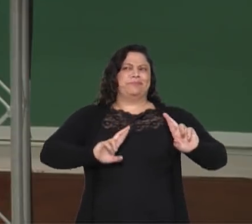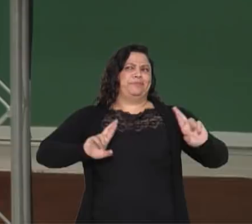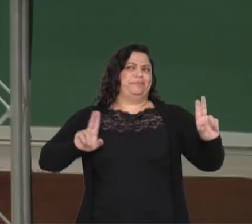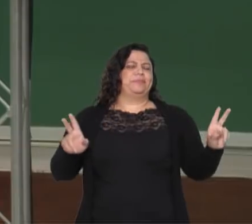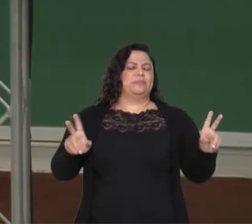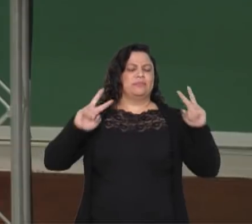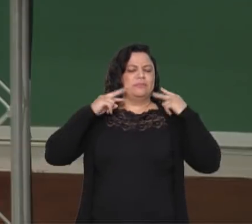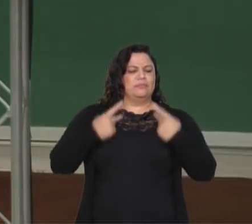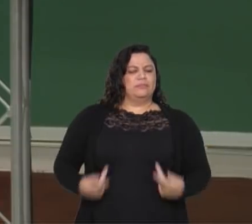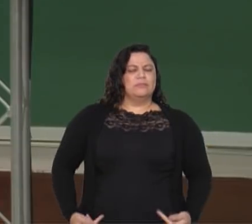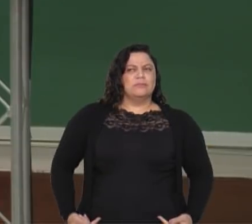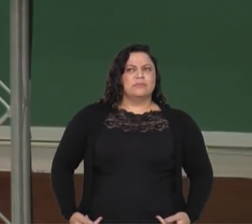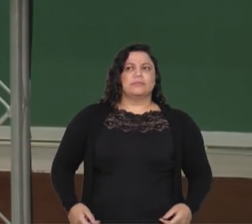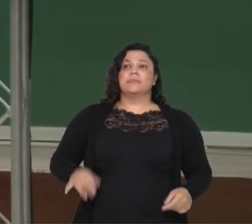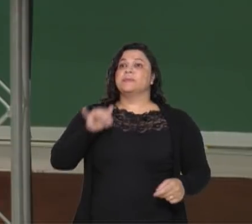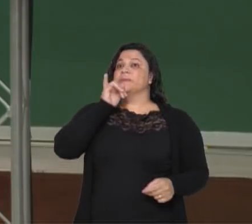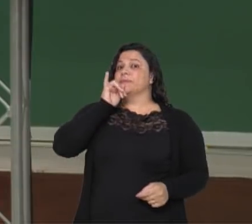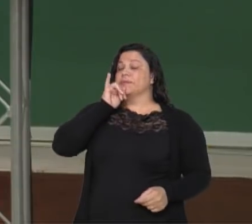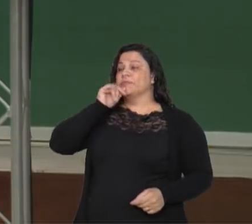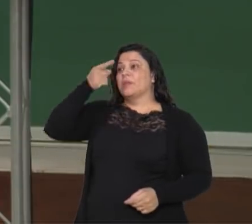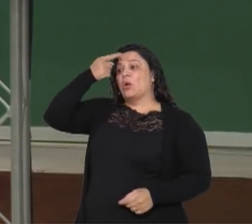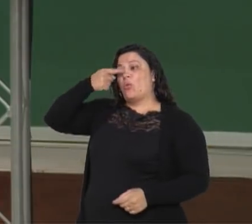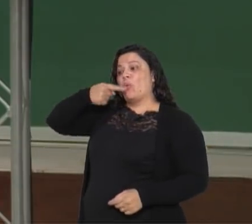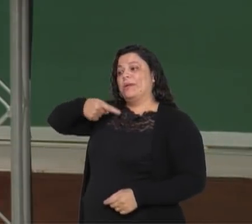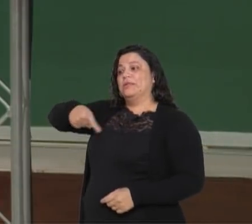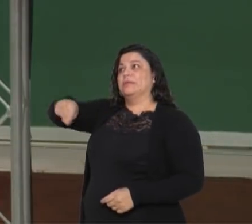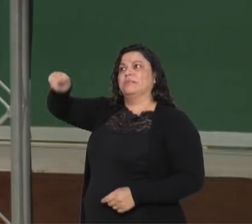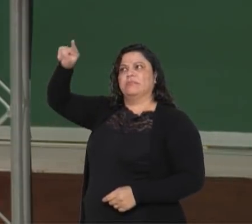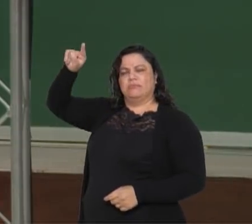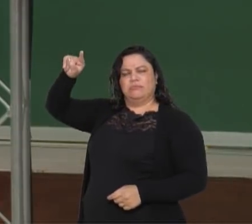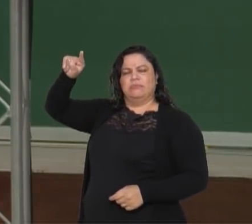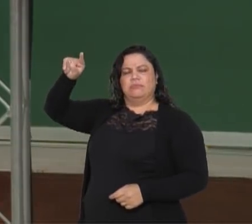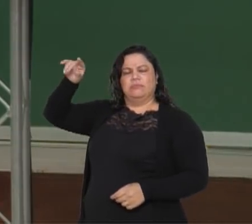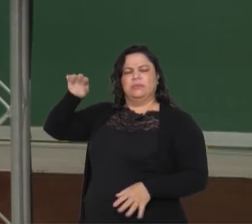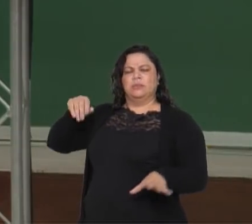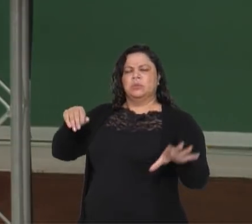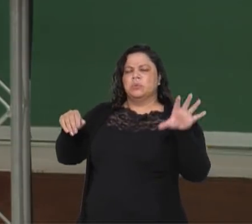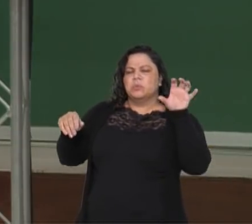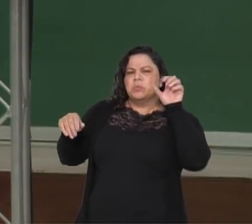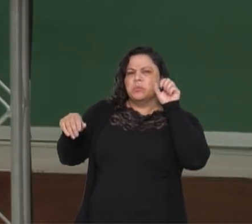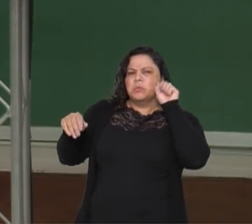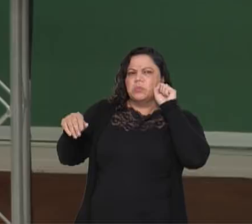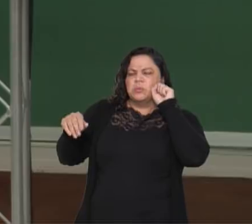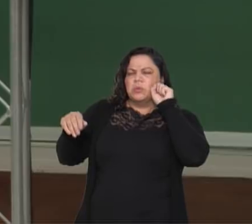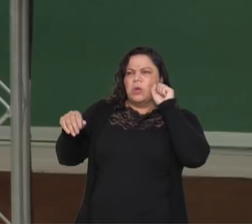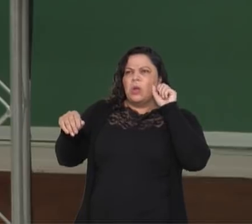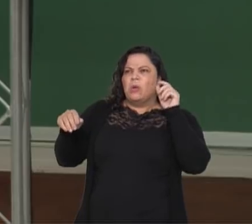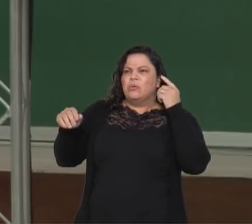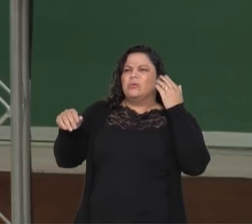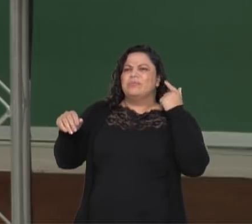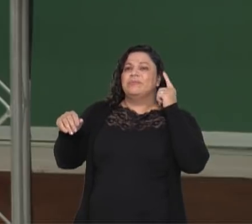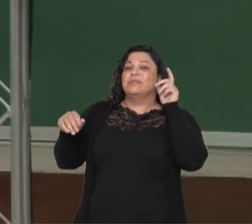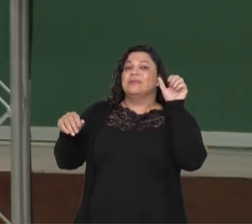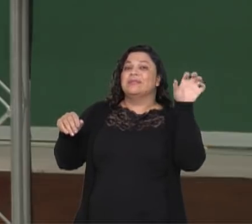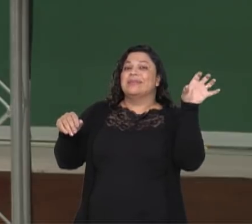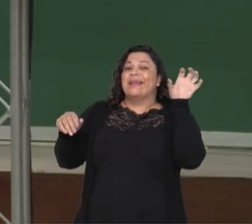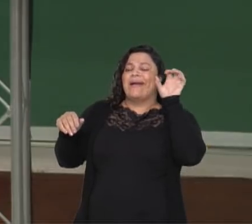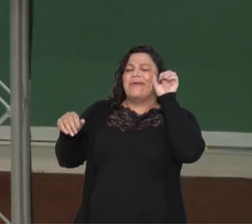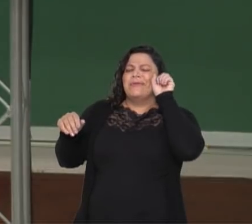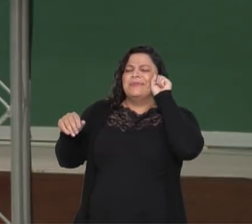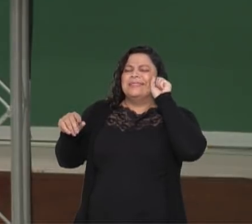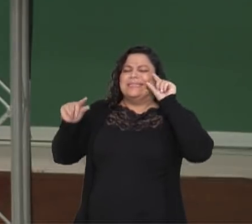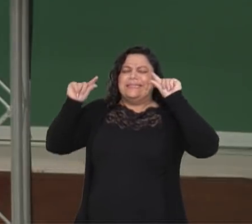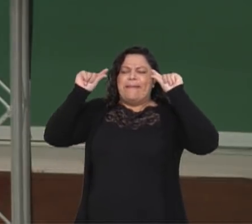os elefantes, eles conseguem ouvir os intrassons, que seriam sons menores que 20